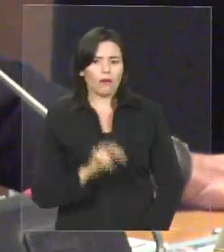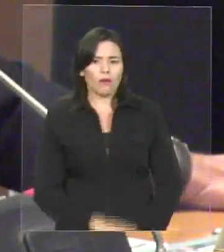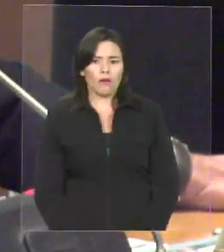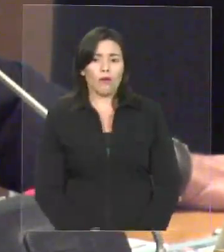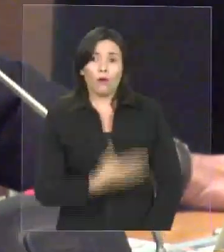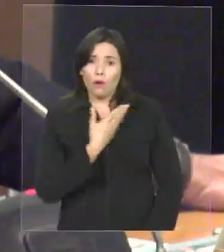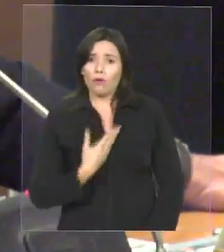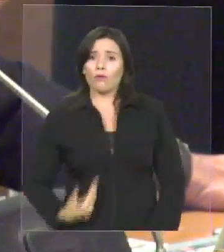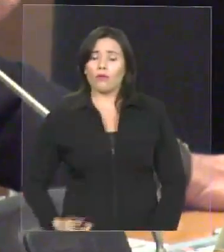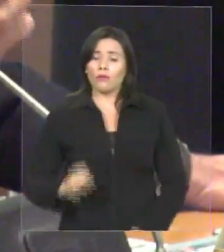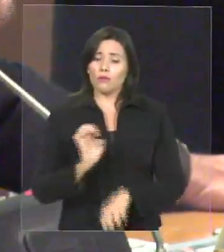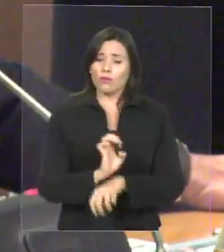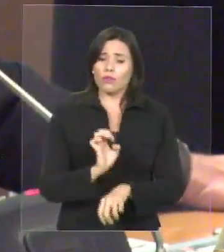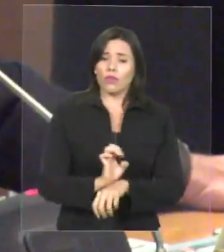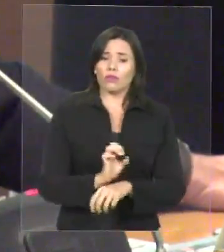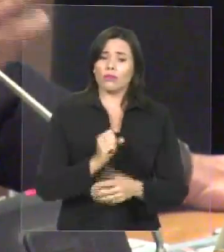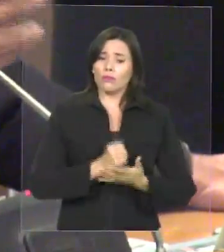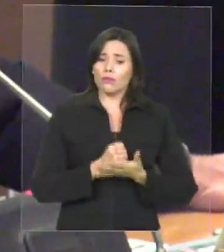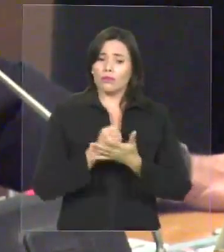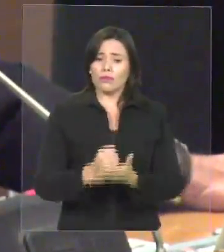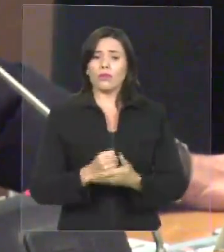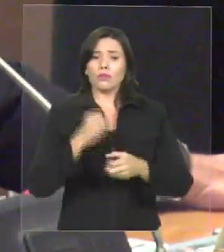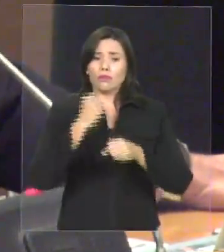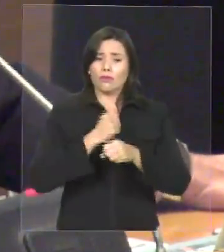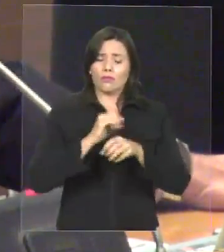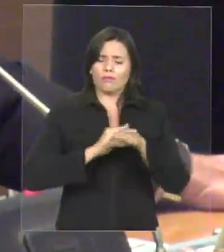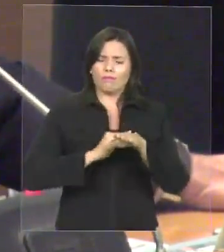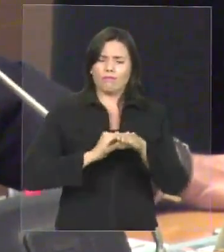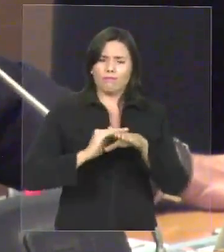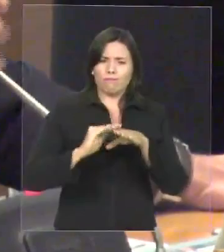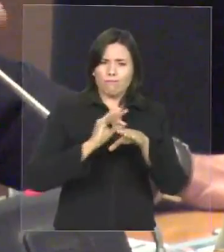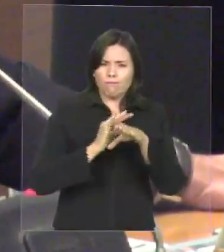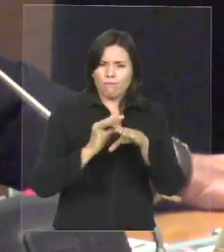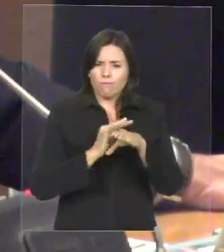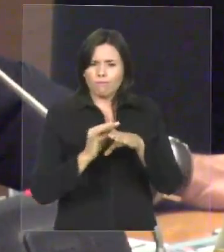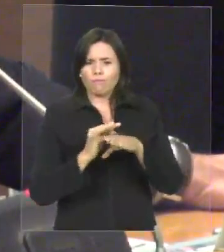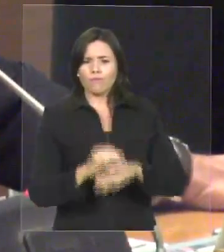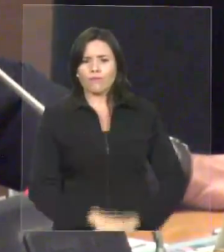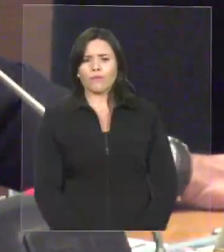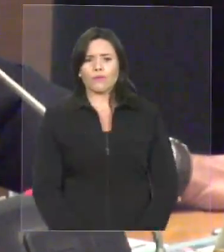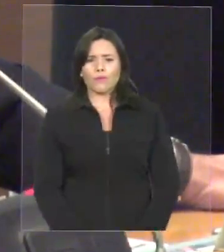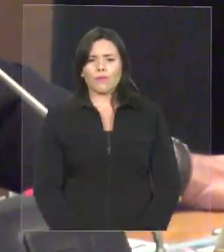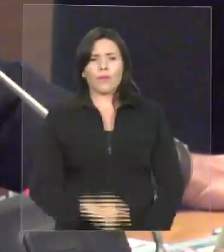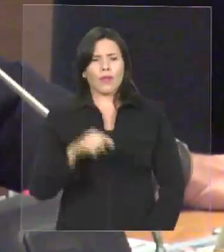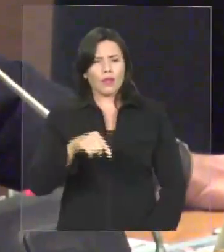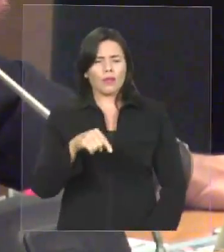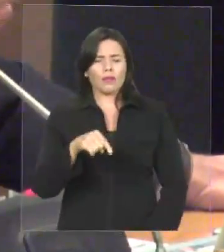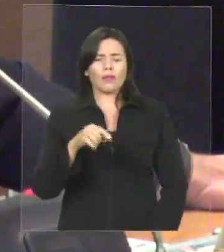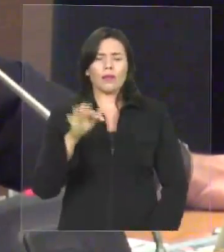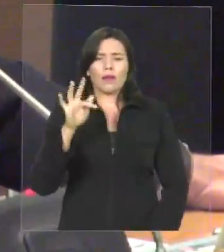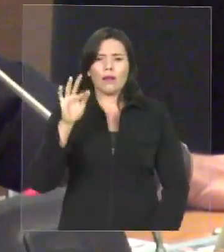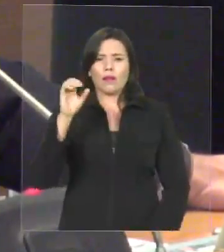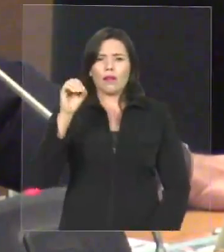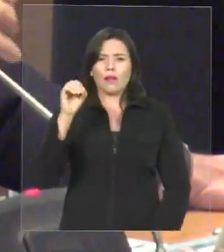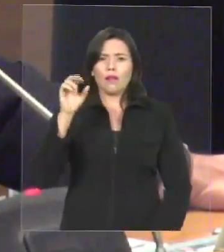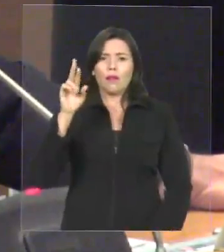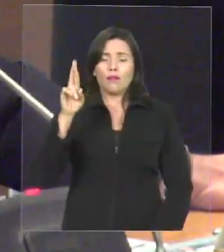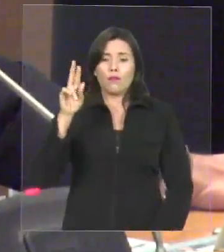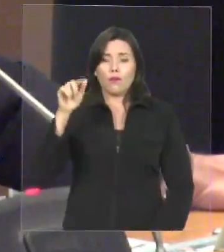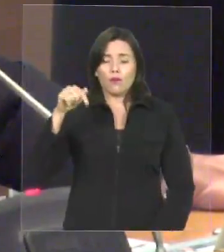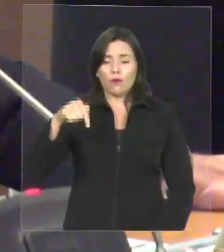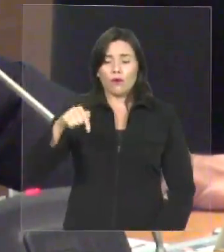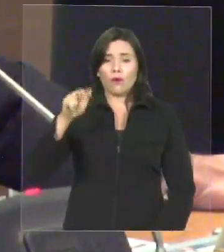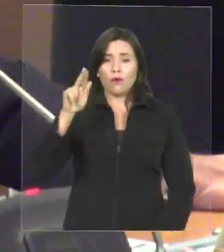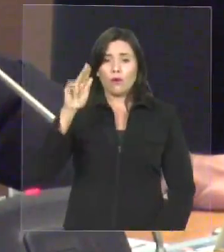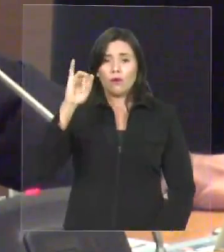Estado intervindo no sentido que a gente possa eliminar aquele ponto de gargalo ali na forquilha. Então, nós temos a mobilização, nós